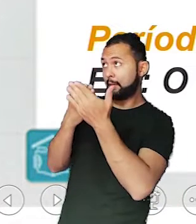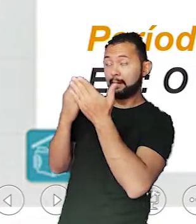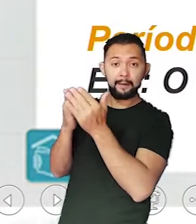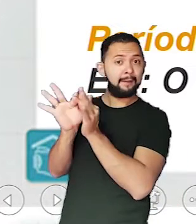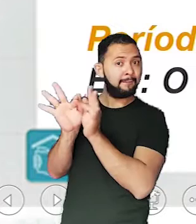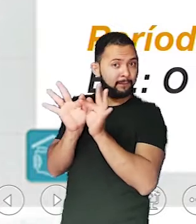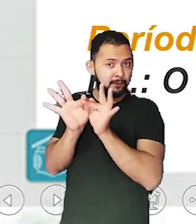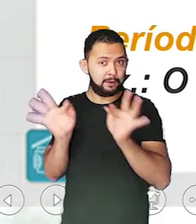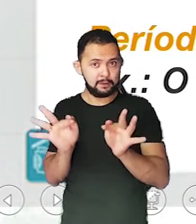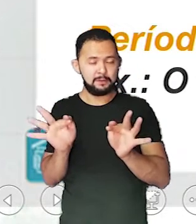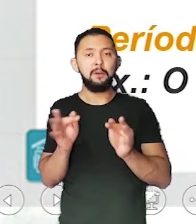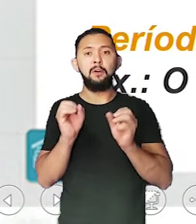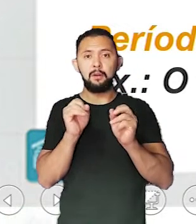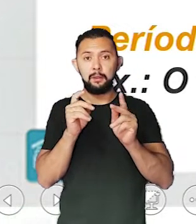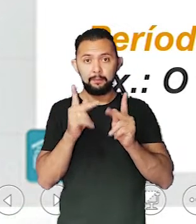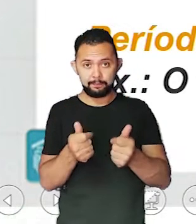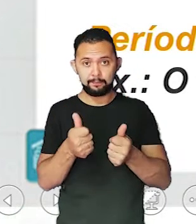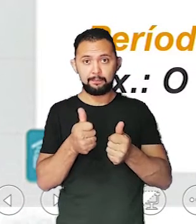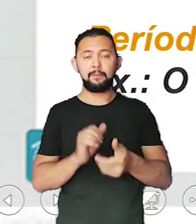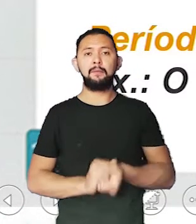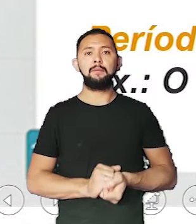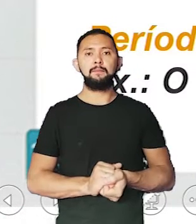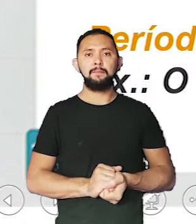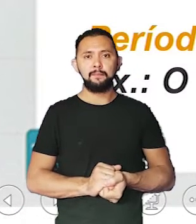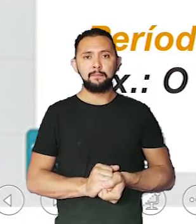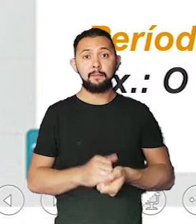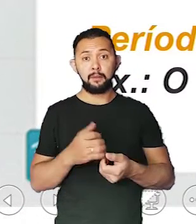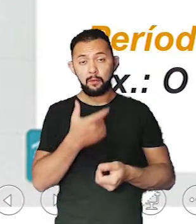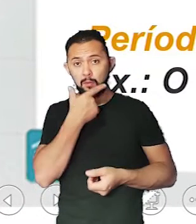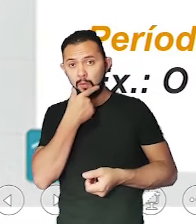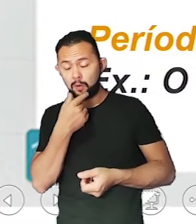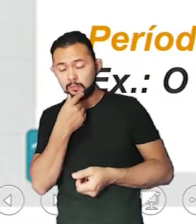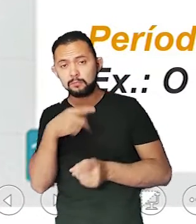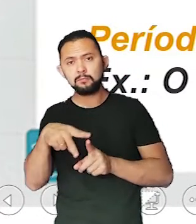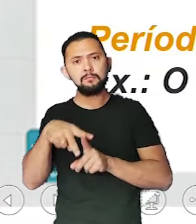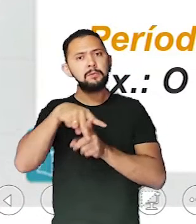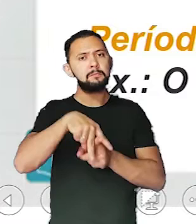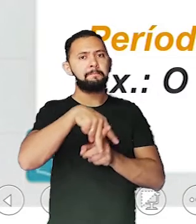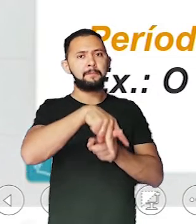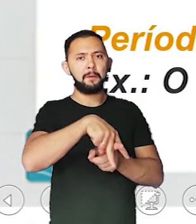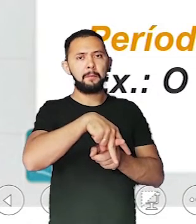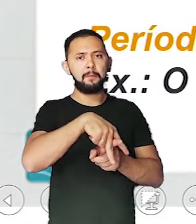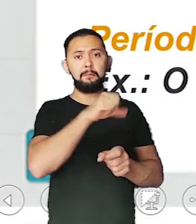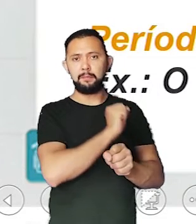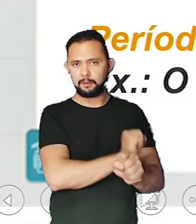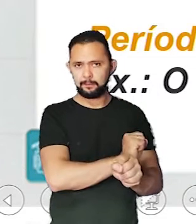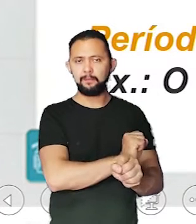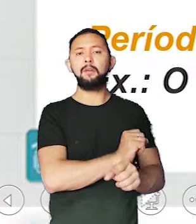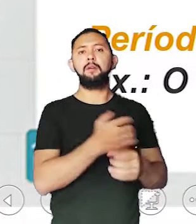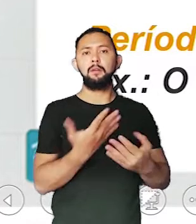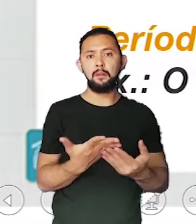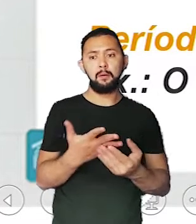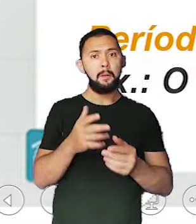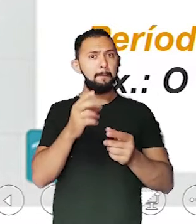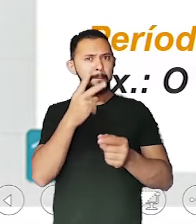professor está se acostumando aqui com a tela nova. Certo? Vamos lá. Então, o homem que veio a cavalo parou. Veja que esse que aqui,